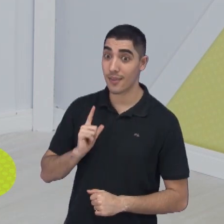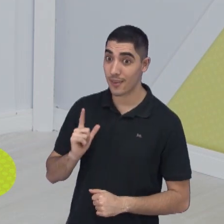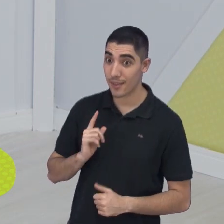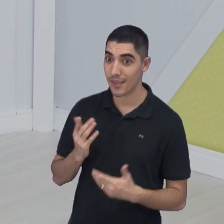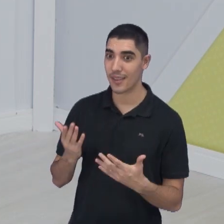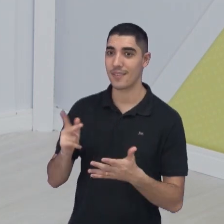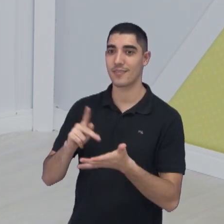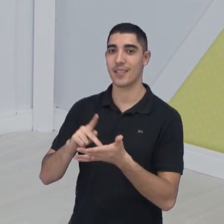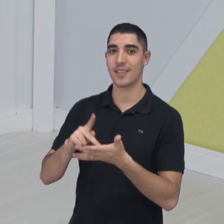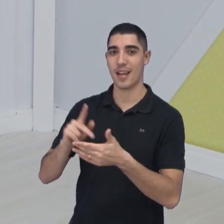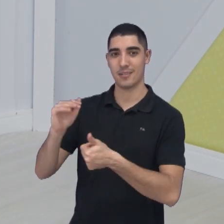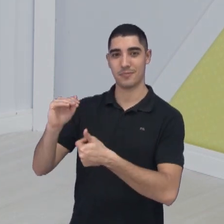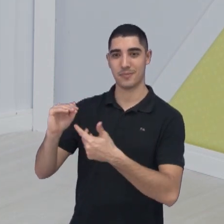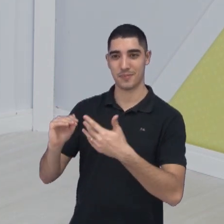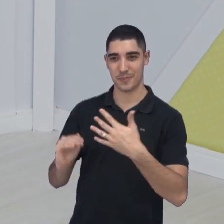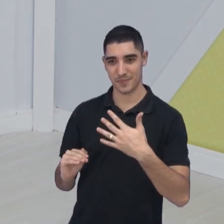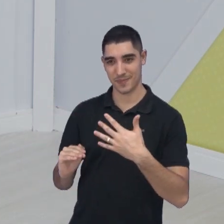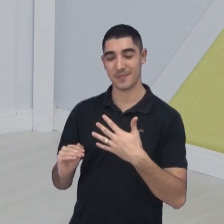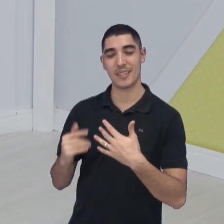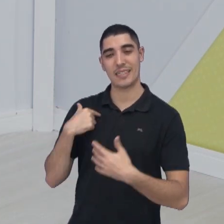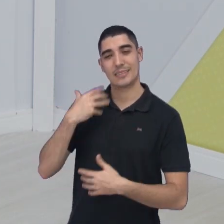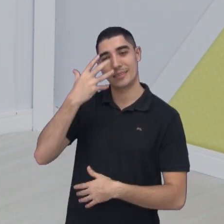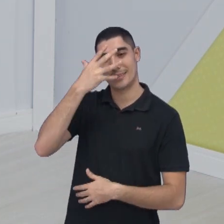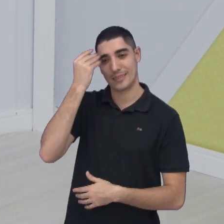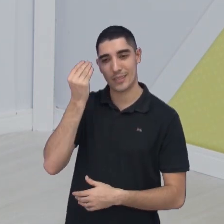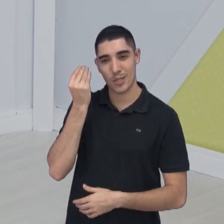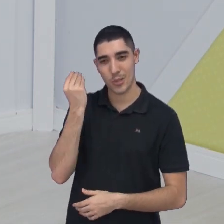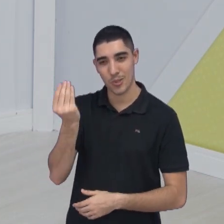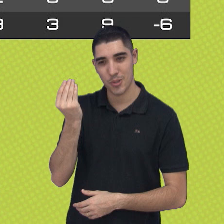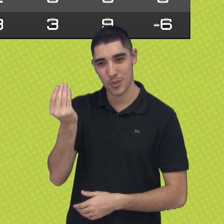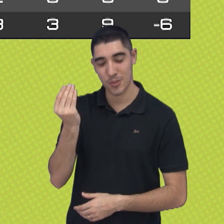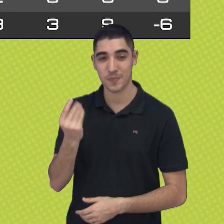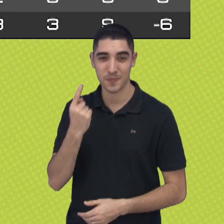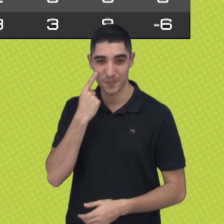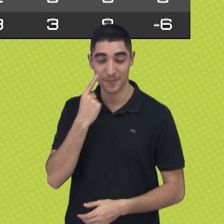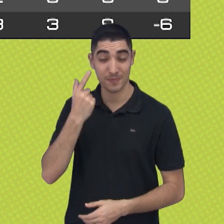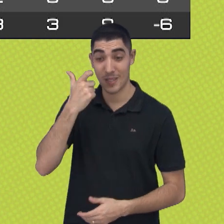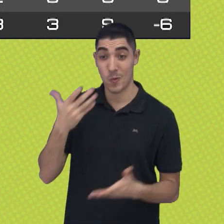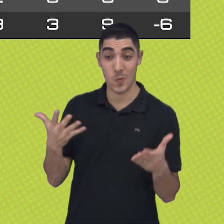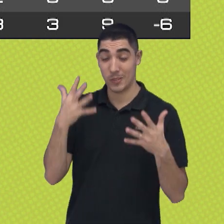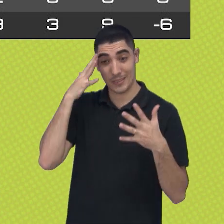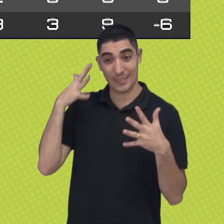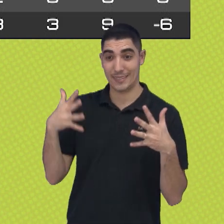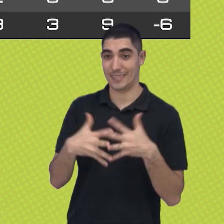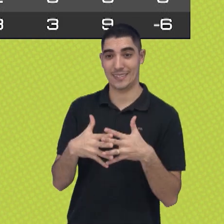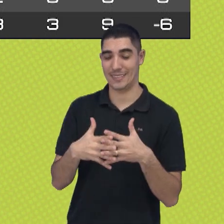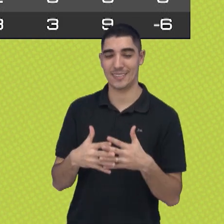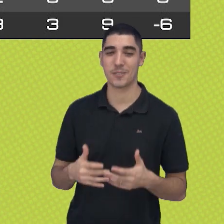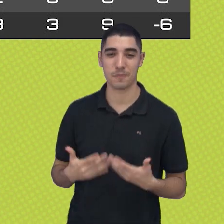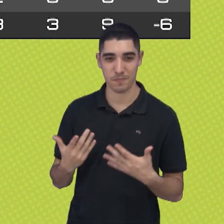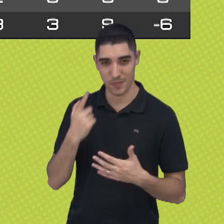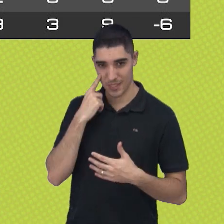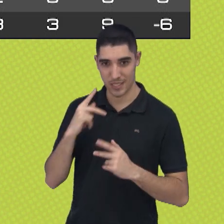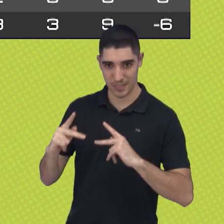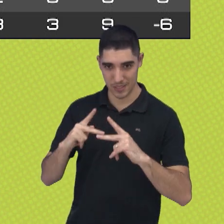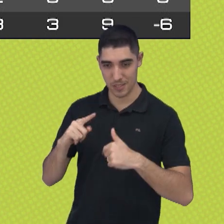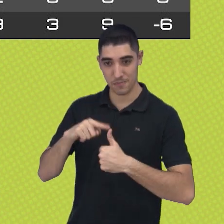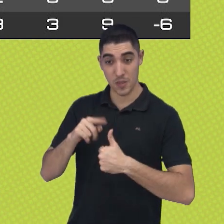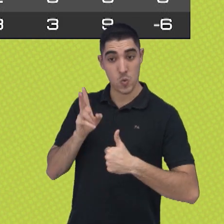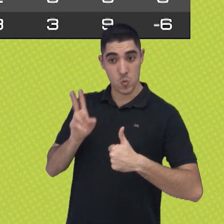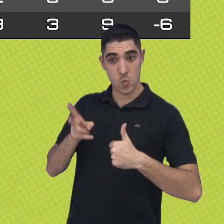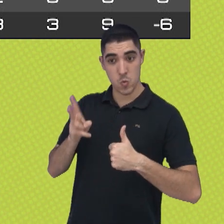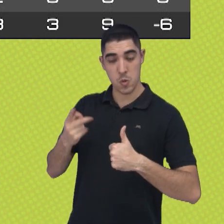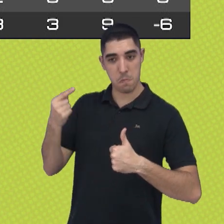os escudos, inclusive. Lá. É verdade, como é que eu esqueci dos escudos? Pô? É muita coisa hoje. Olha só, o São José continua